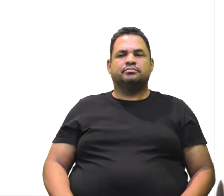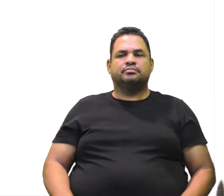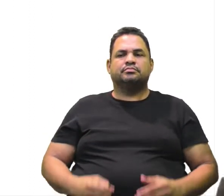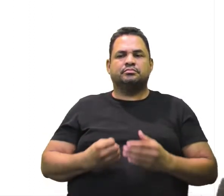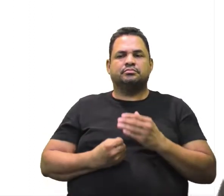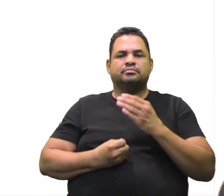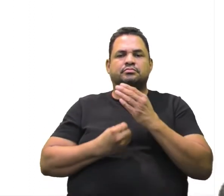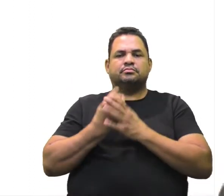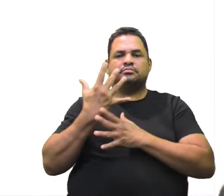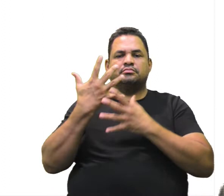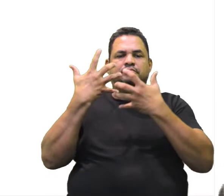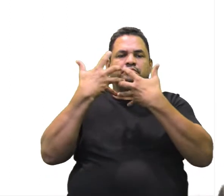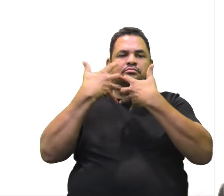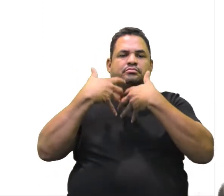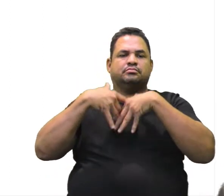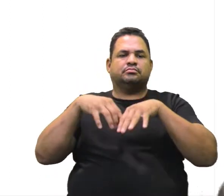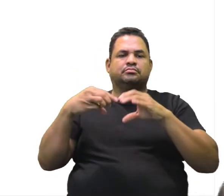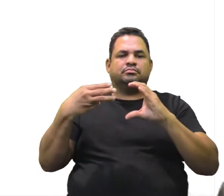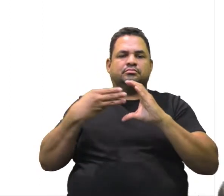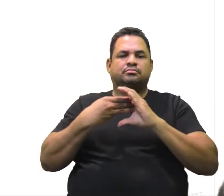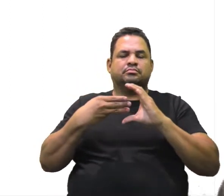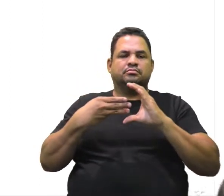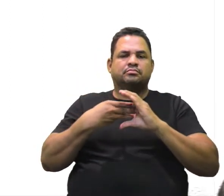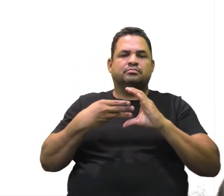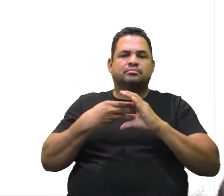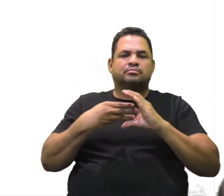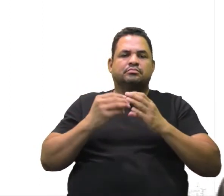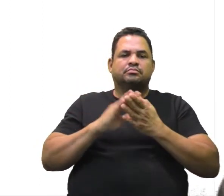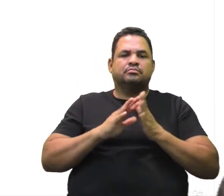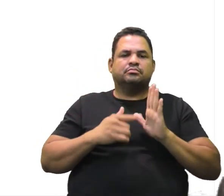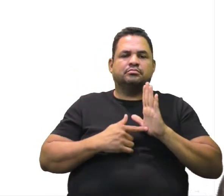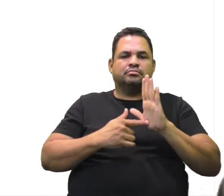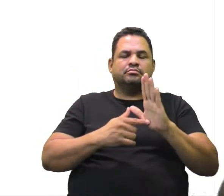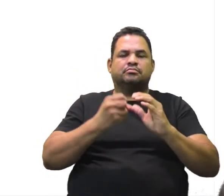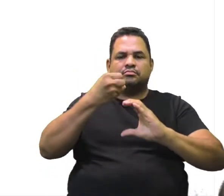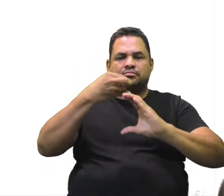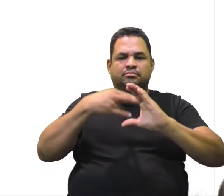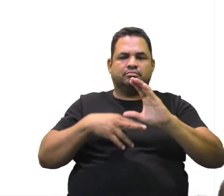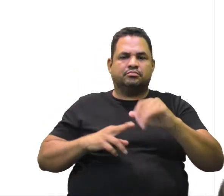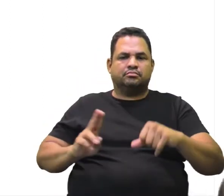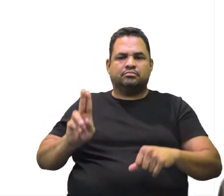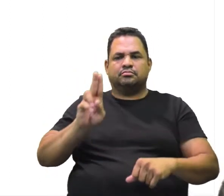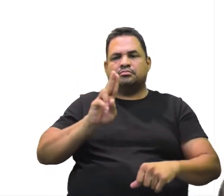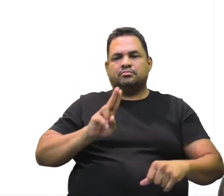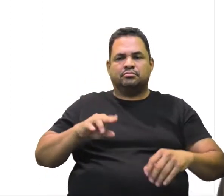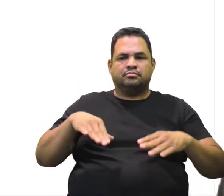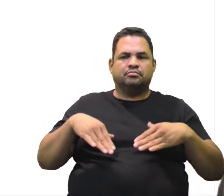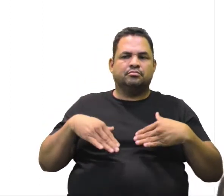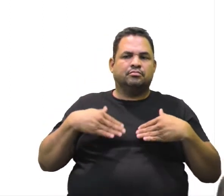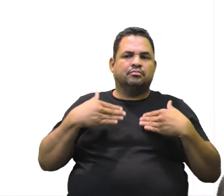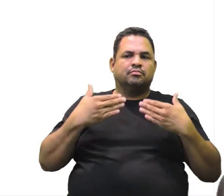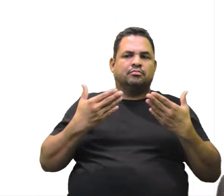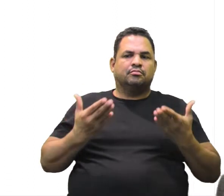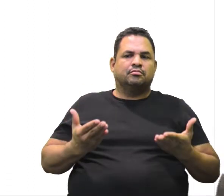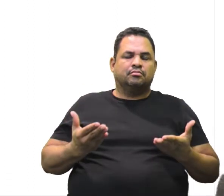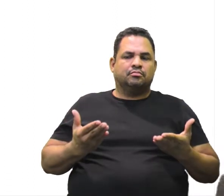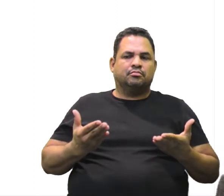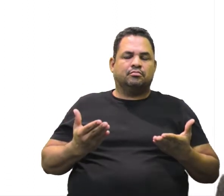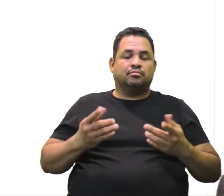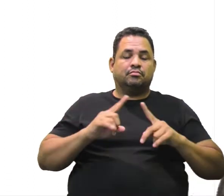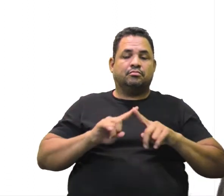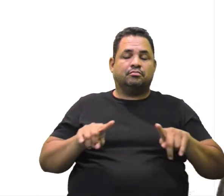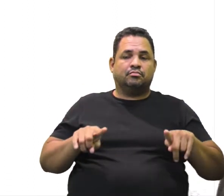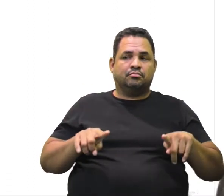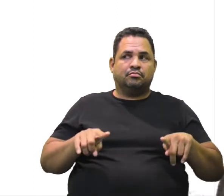do metabolismo celular e apresenta algumas funções úteis.